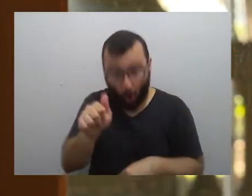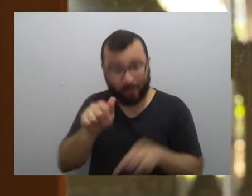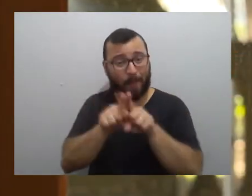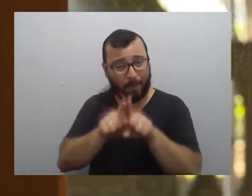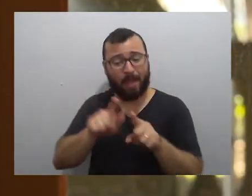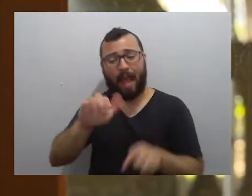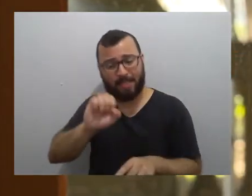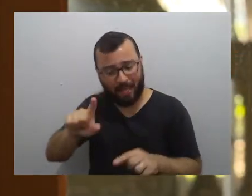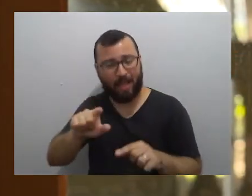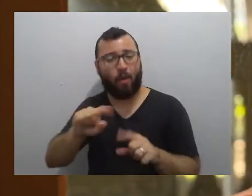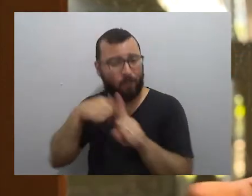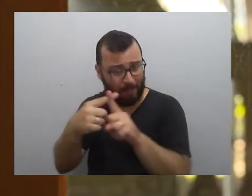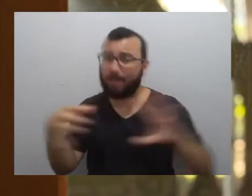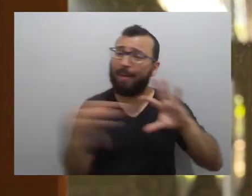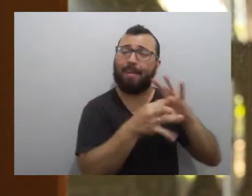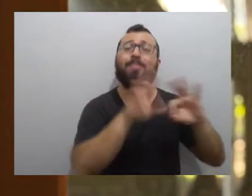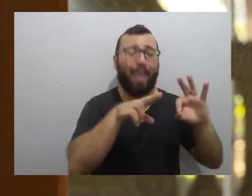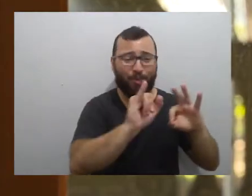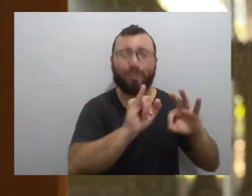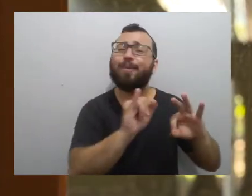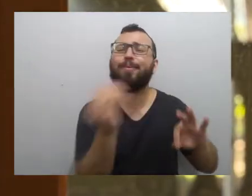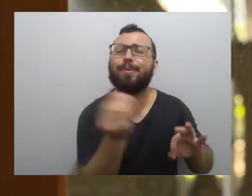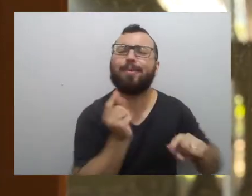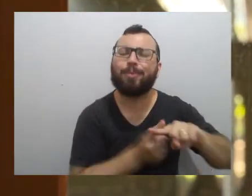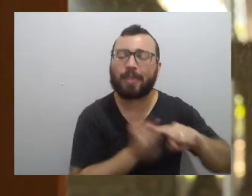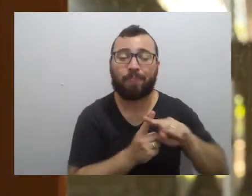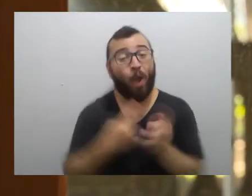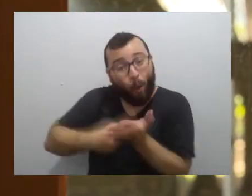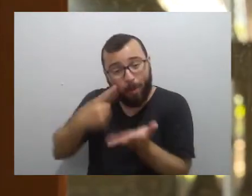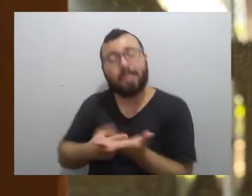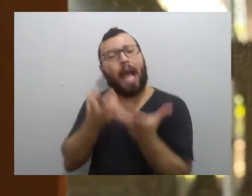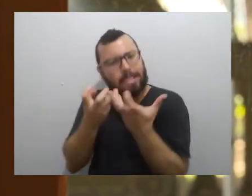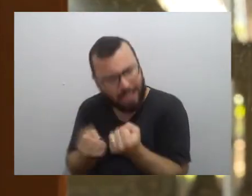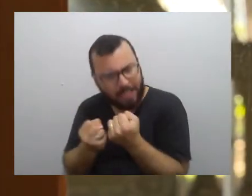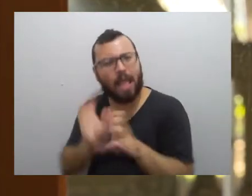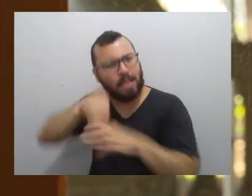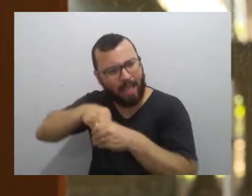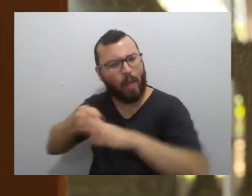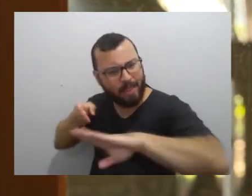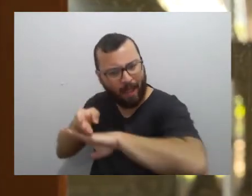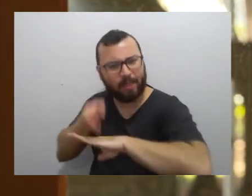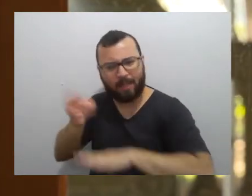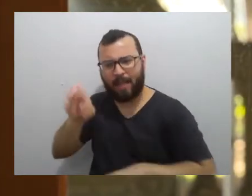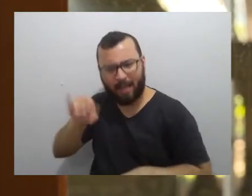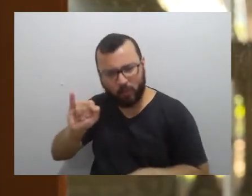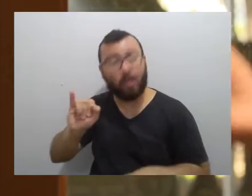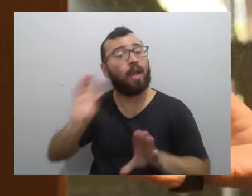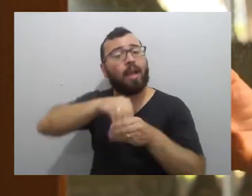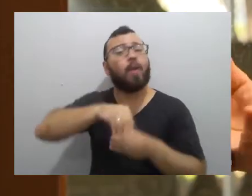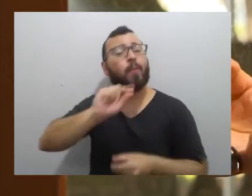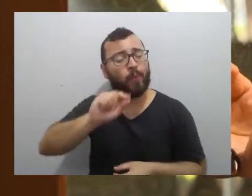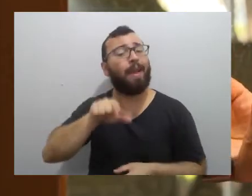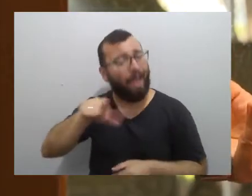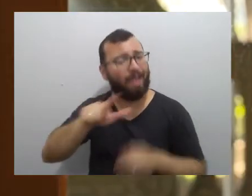nesse mesmo período, a ampliação da universidade, a criação do campus de Xerém e